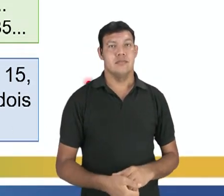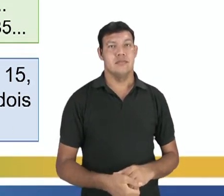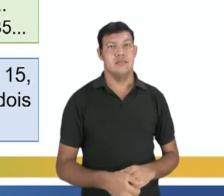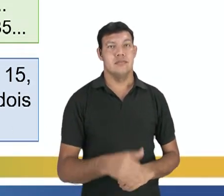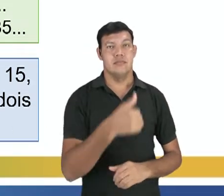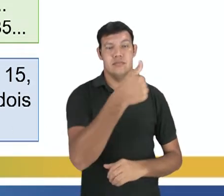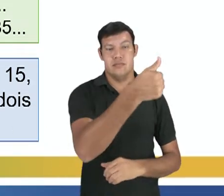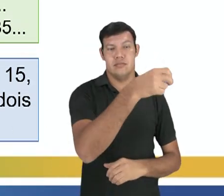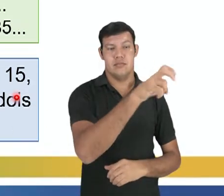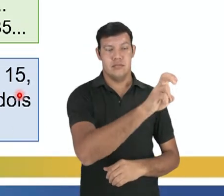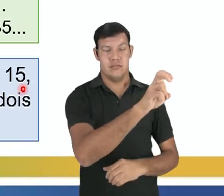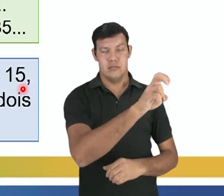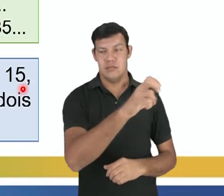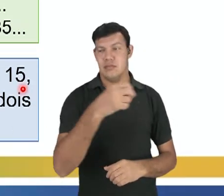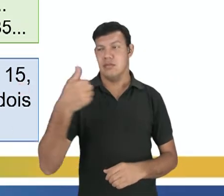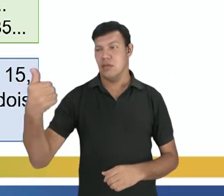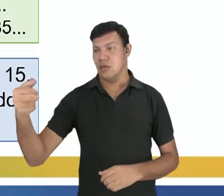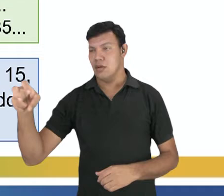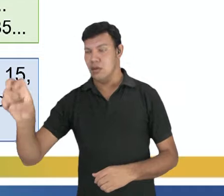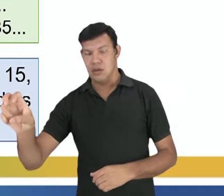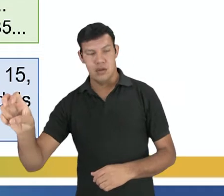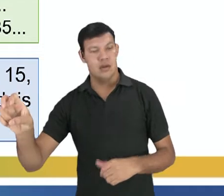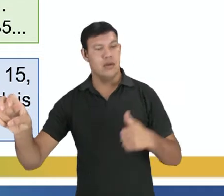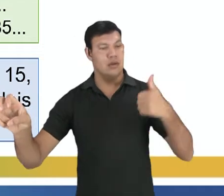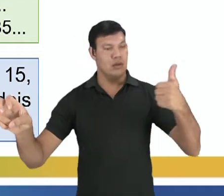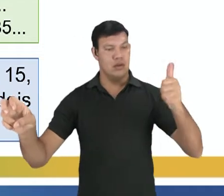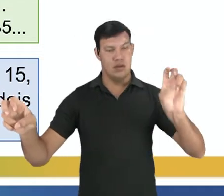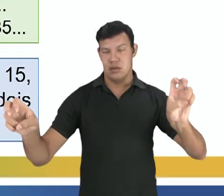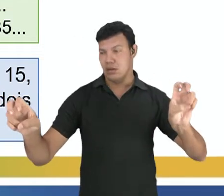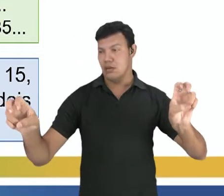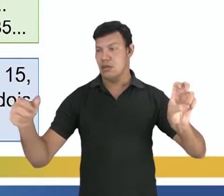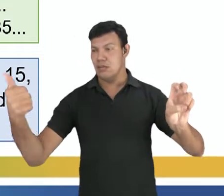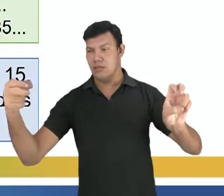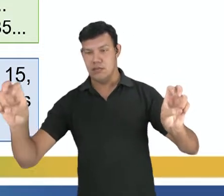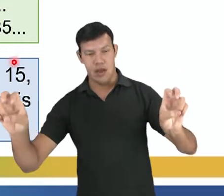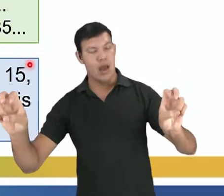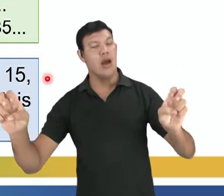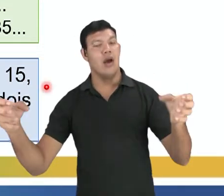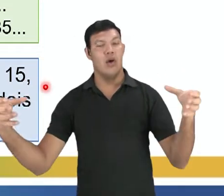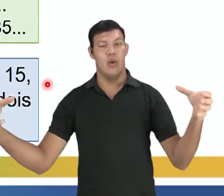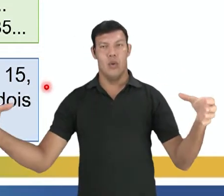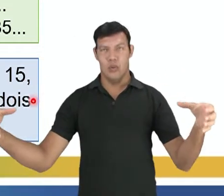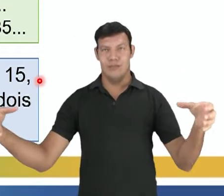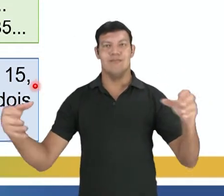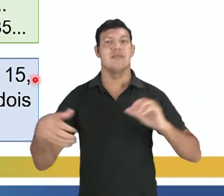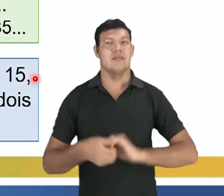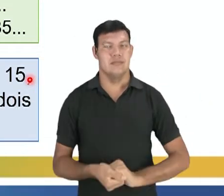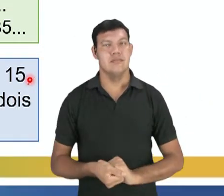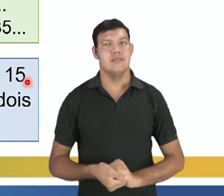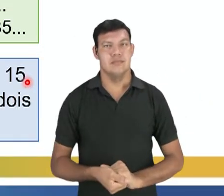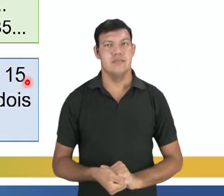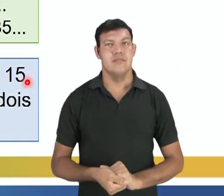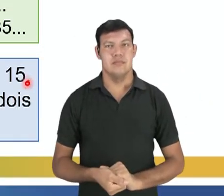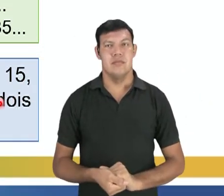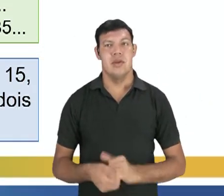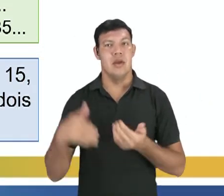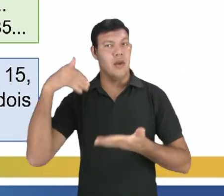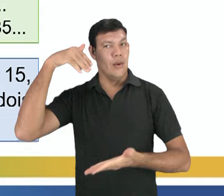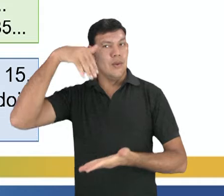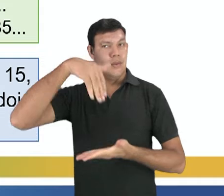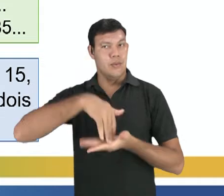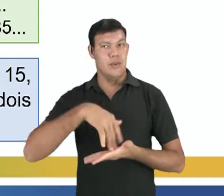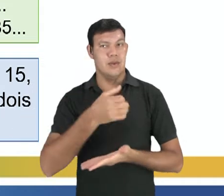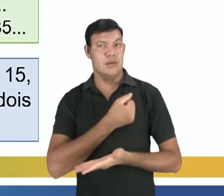primeiro número que está nos dois conjuntos de múltiplos. Então, o 15 é o menor múltiplo